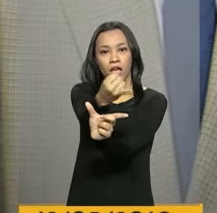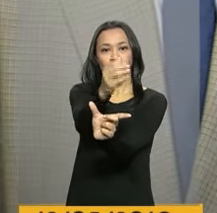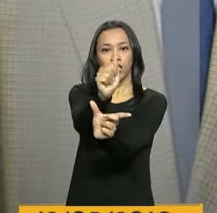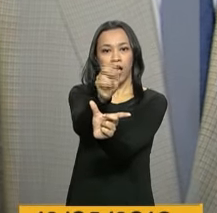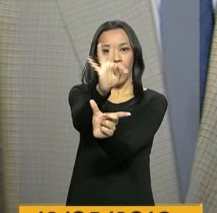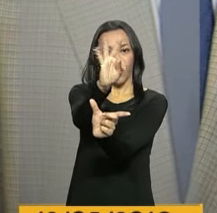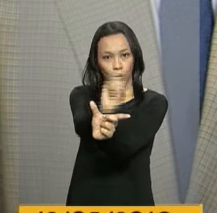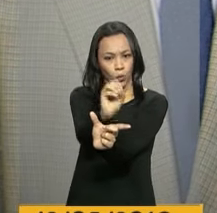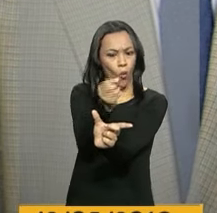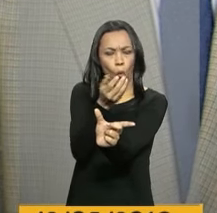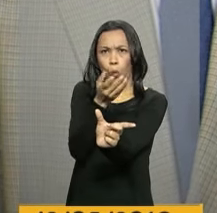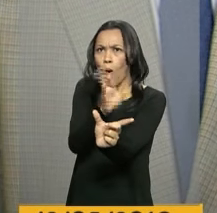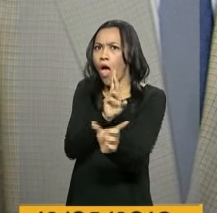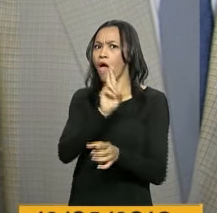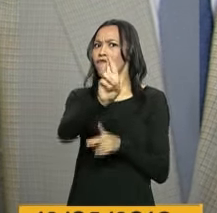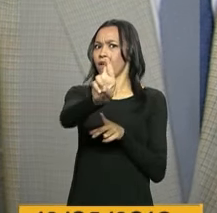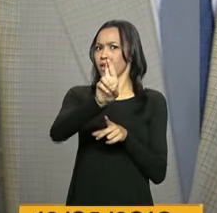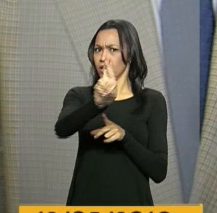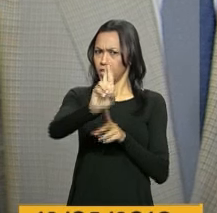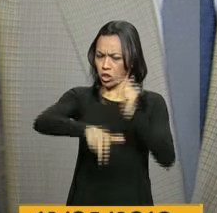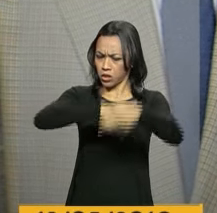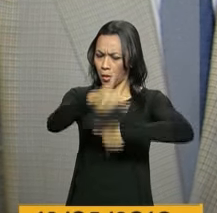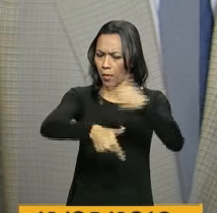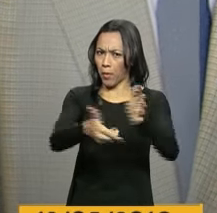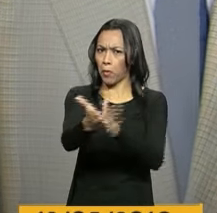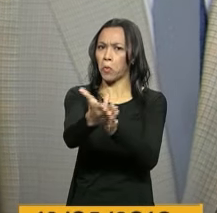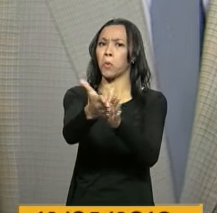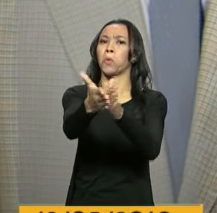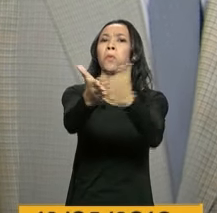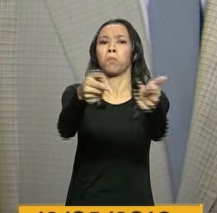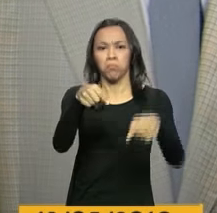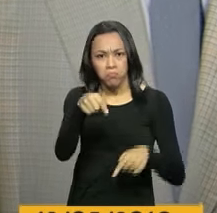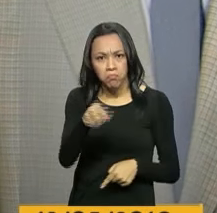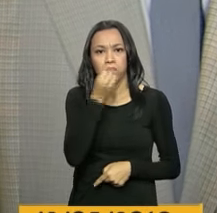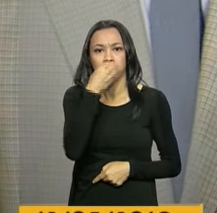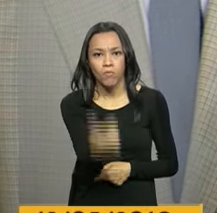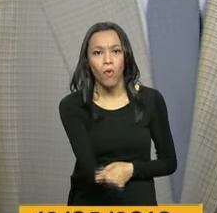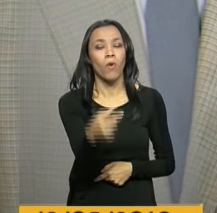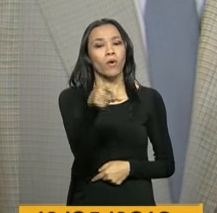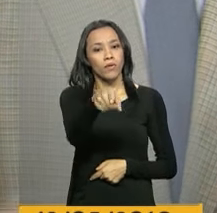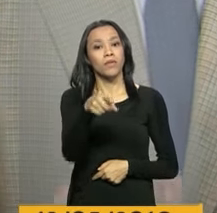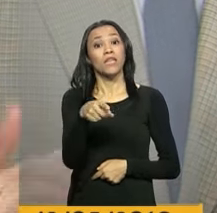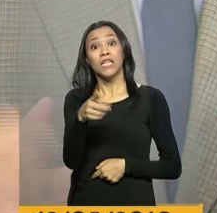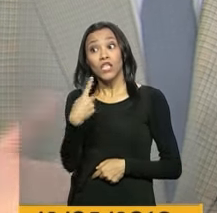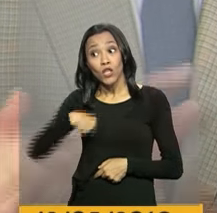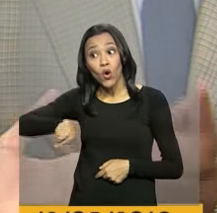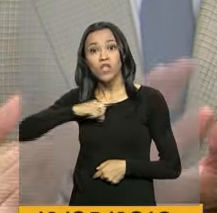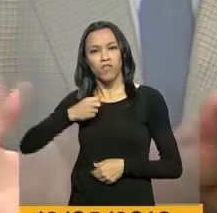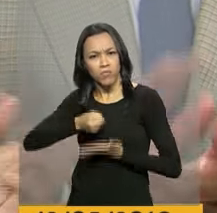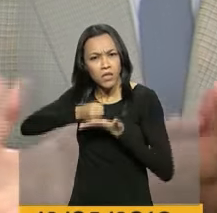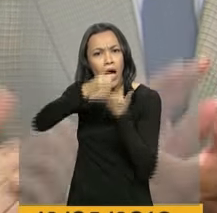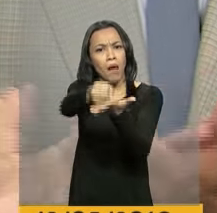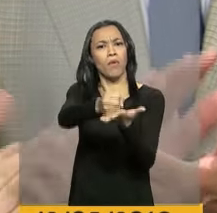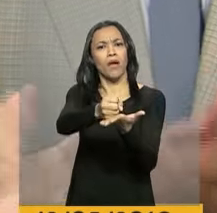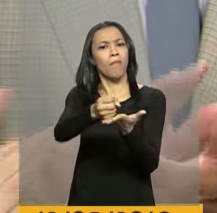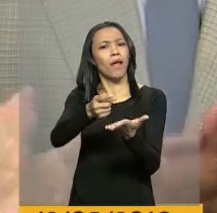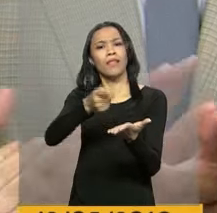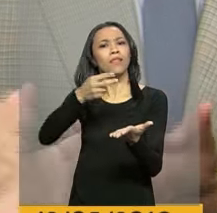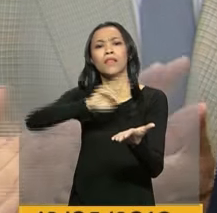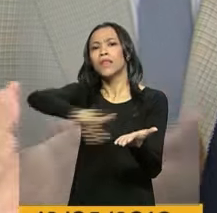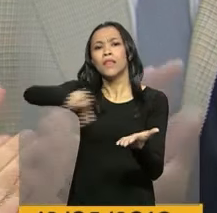ter prosseguimento e proteção contra qualquer tentativa de enfraquecê-la. O